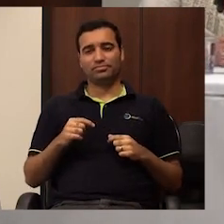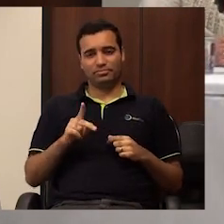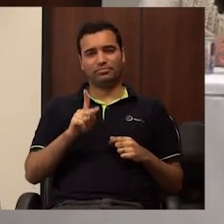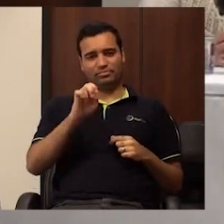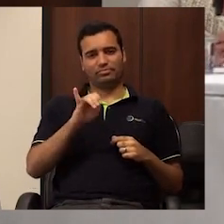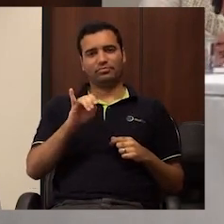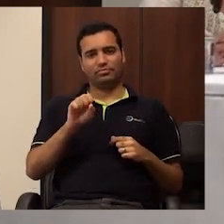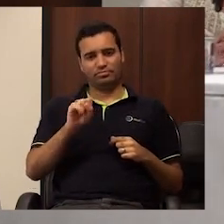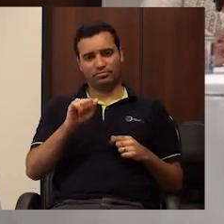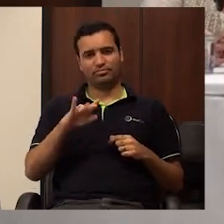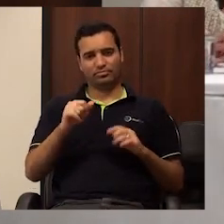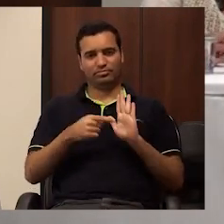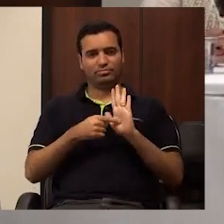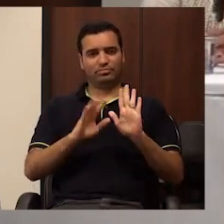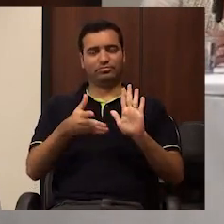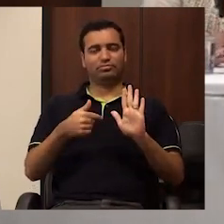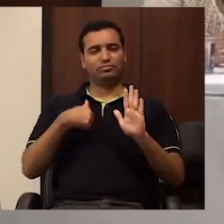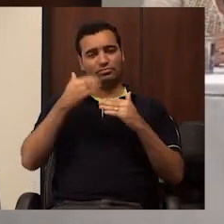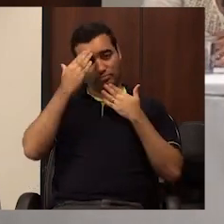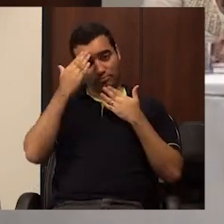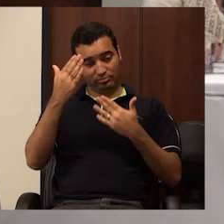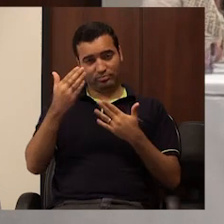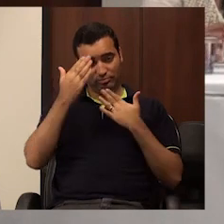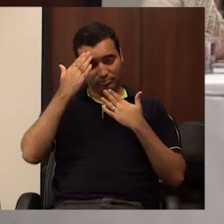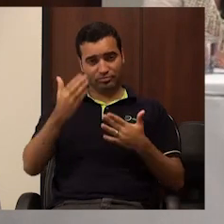Keiziano já nos trouxe aqui brilhantemente, tá? Eu agradeço